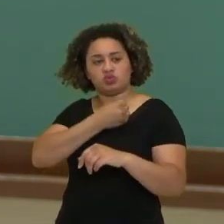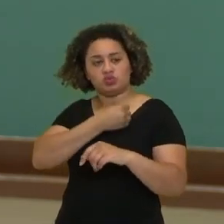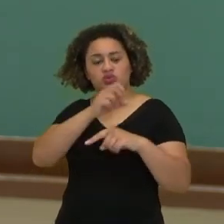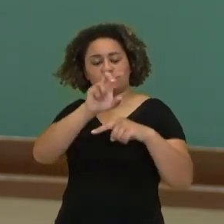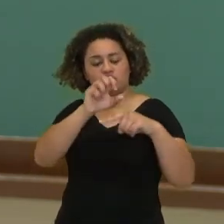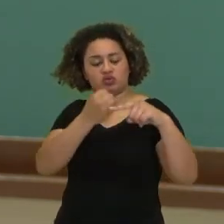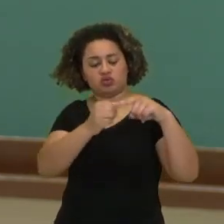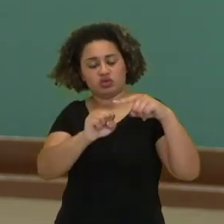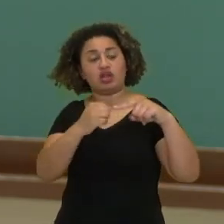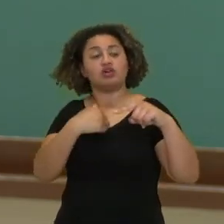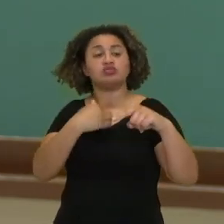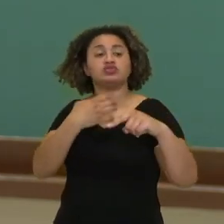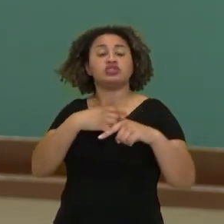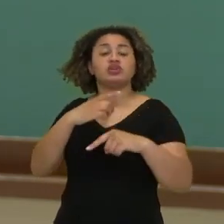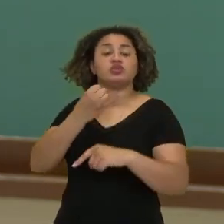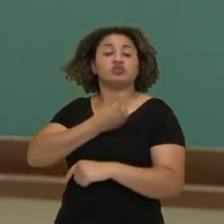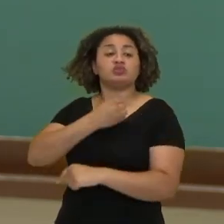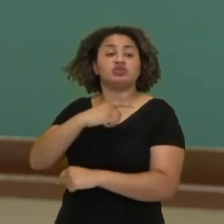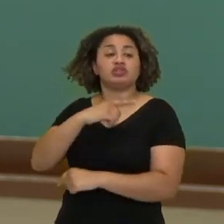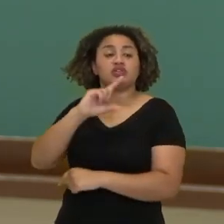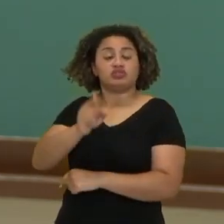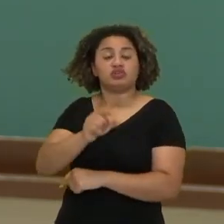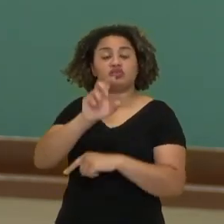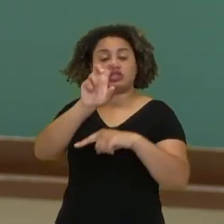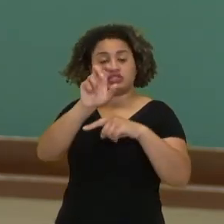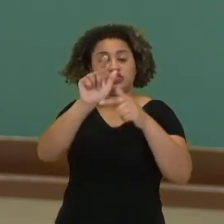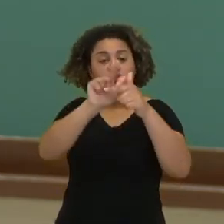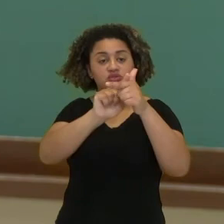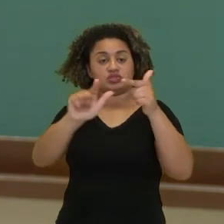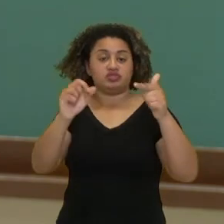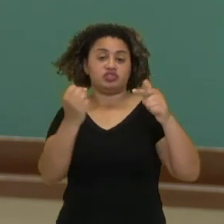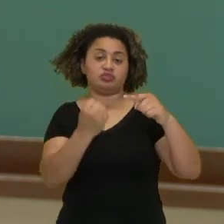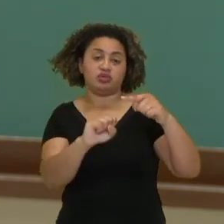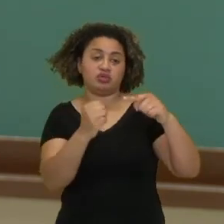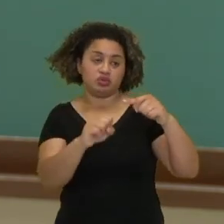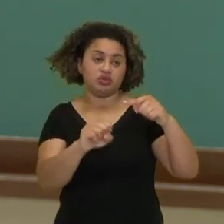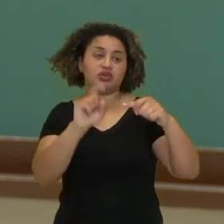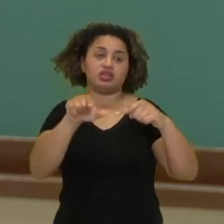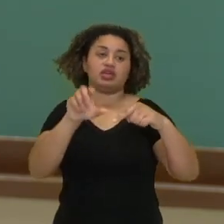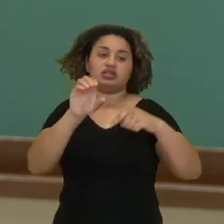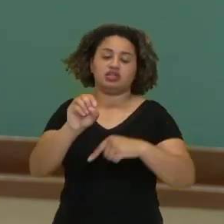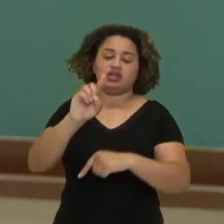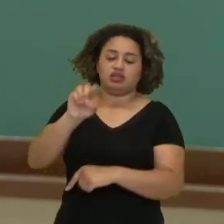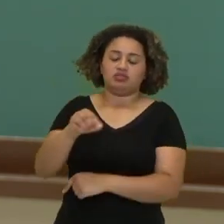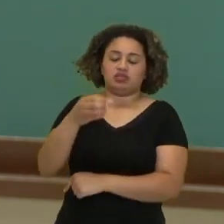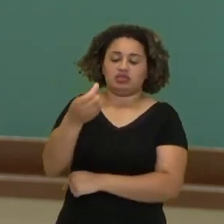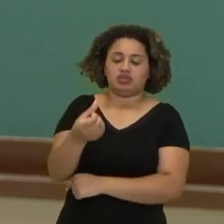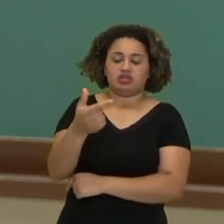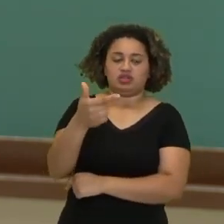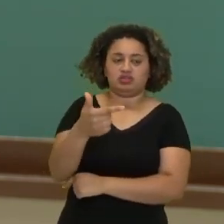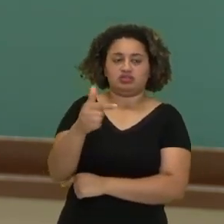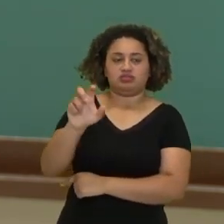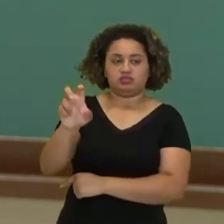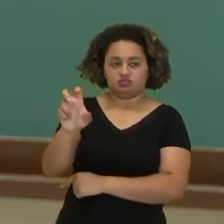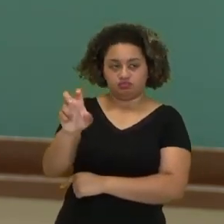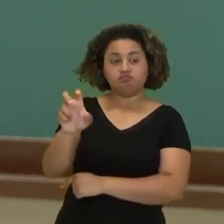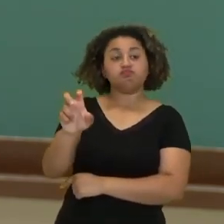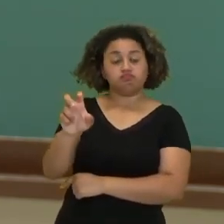forma decimal, basta eu dividir o 5 pelo 8, que vai ser igual a